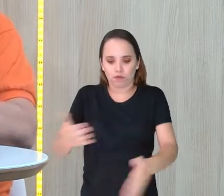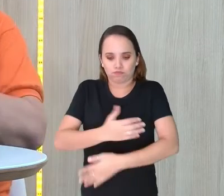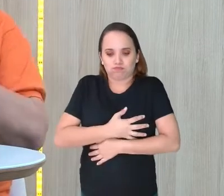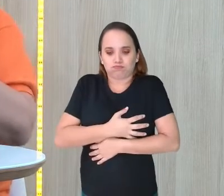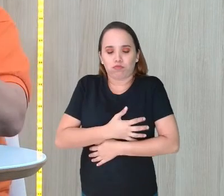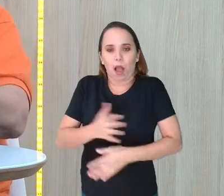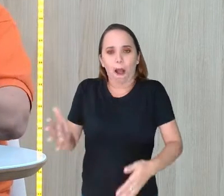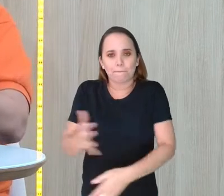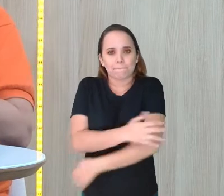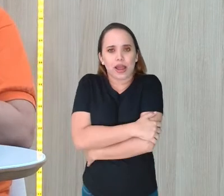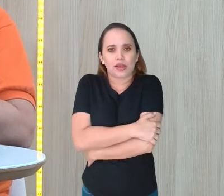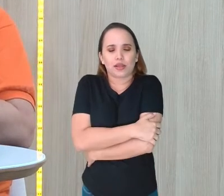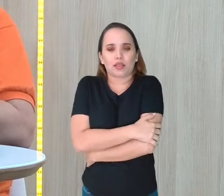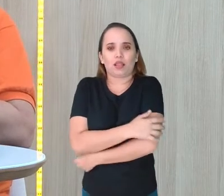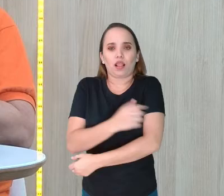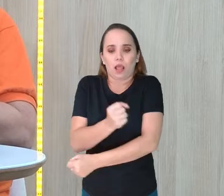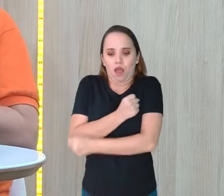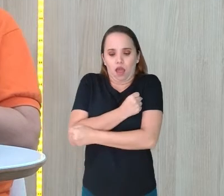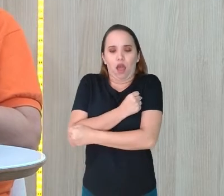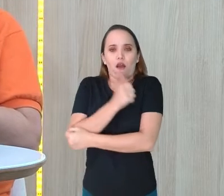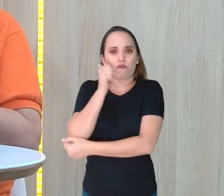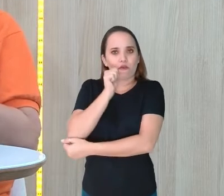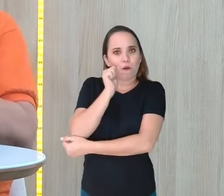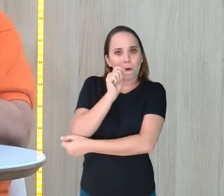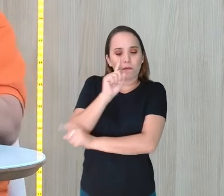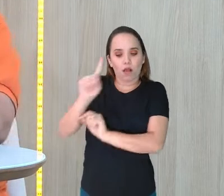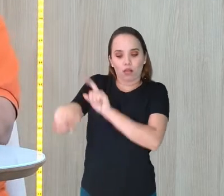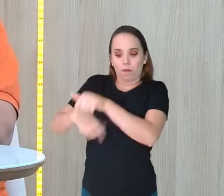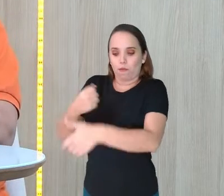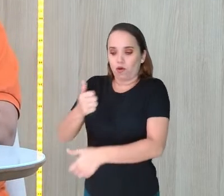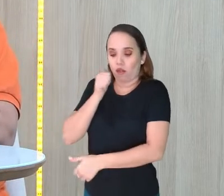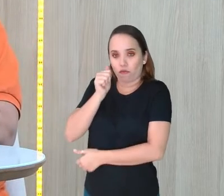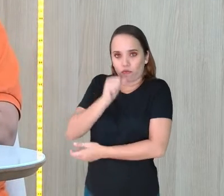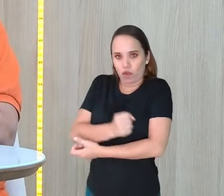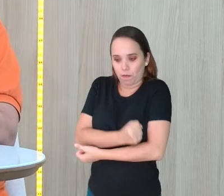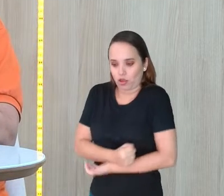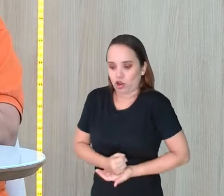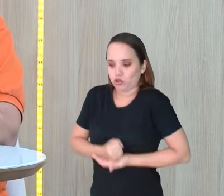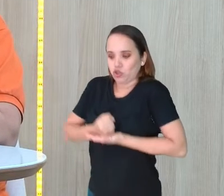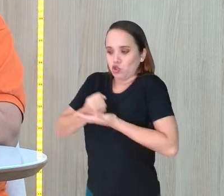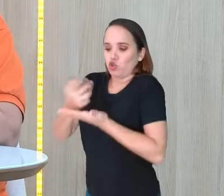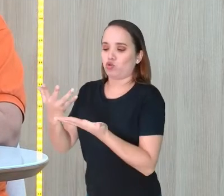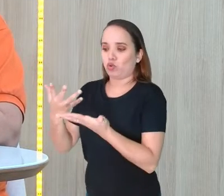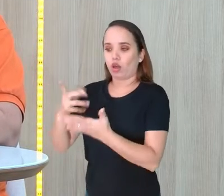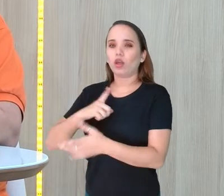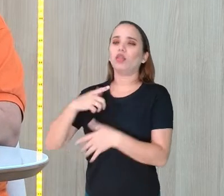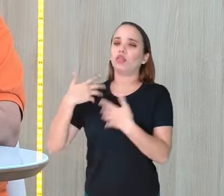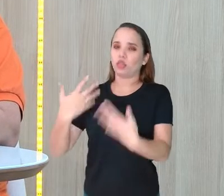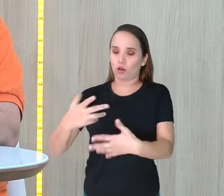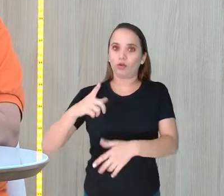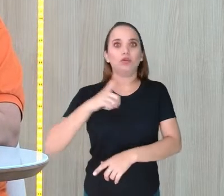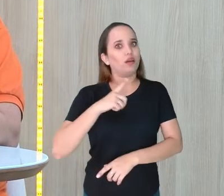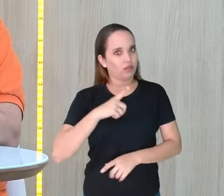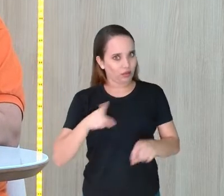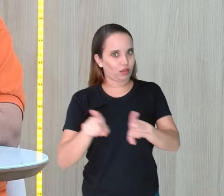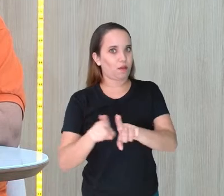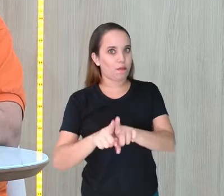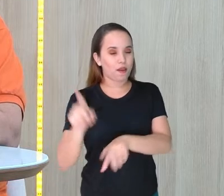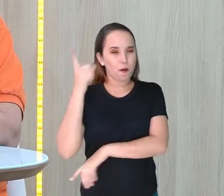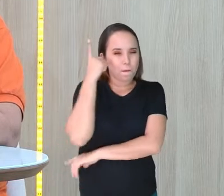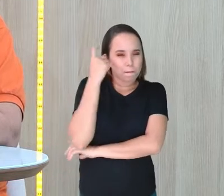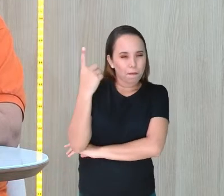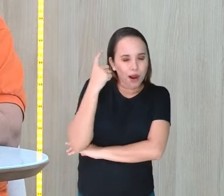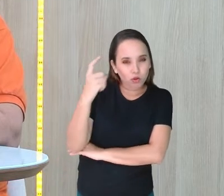fêmea, facilitando a liberação desses óvulos. E a gente não pode esquecer que aquele barulhinho que a gente escuta, né, o